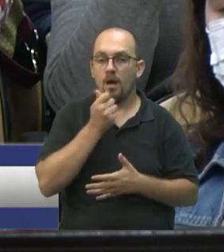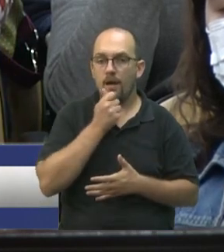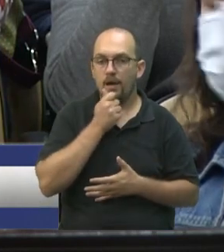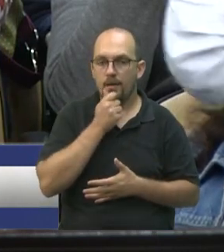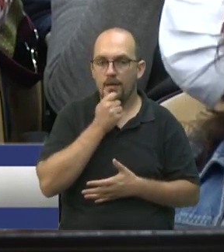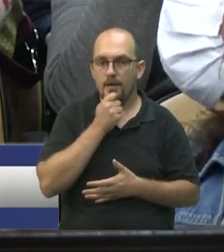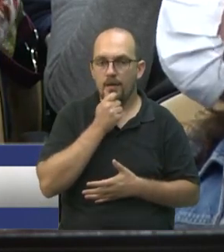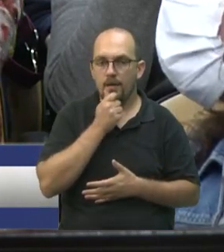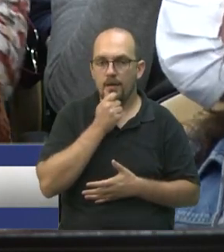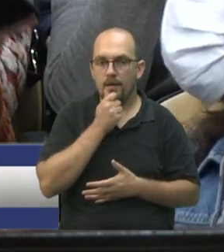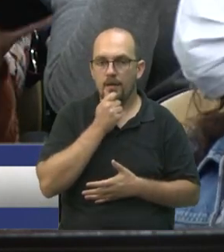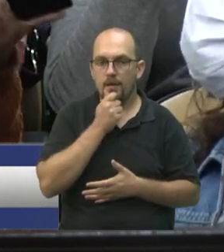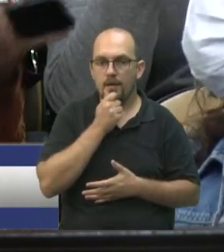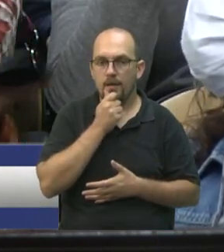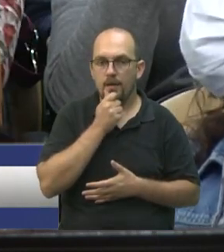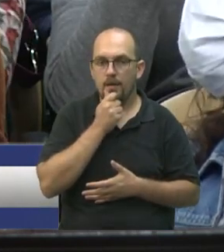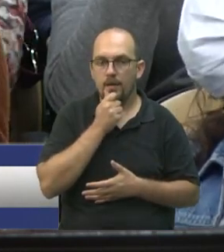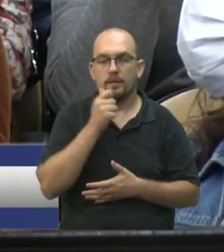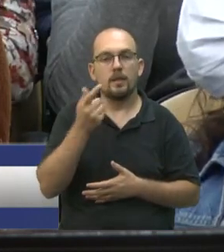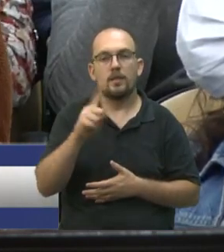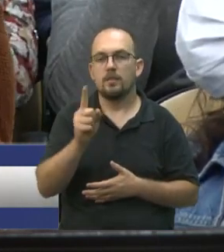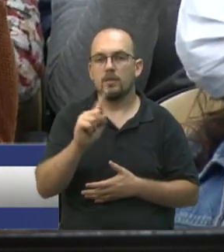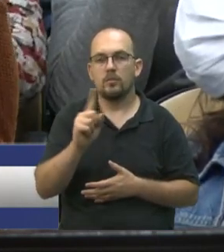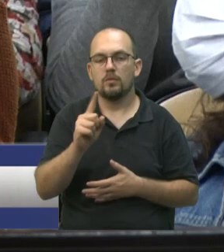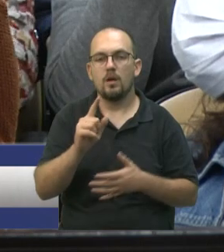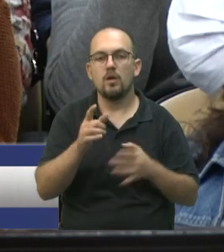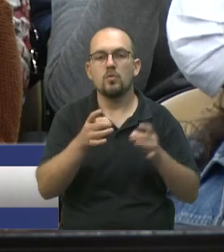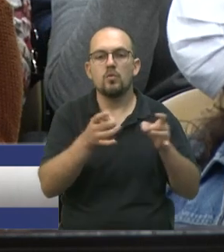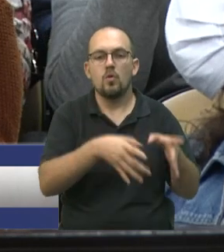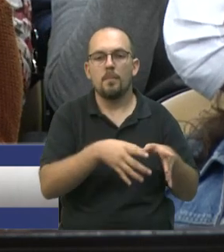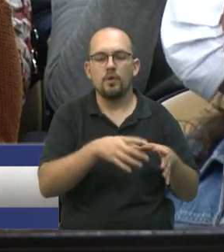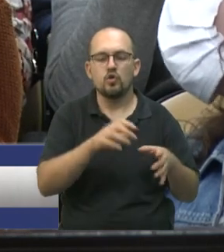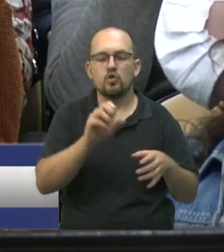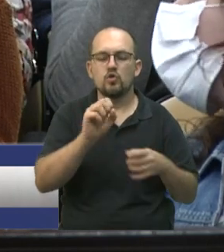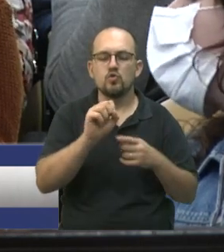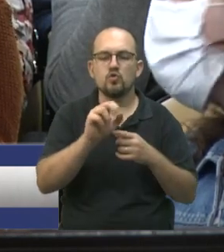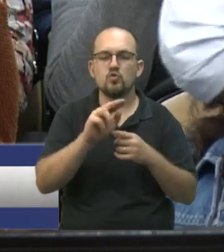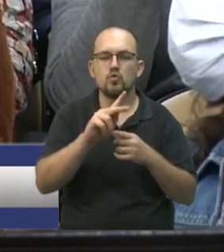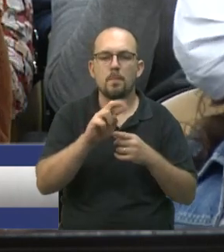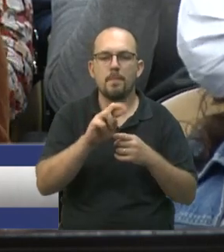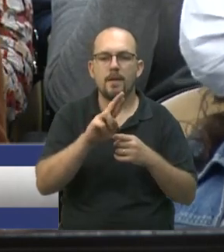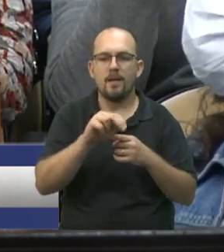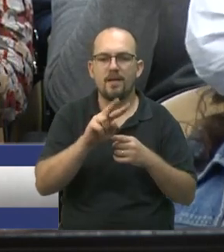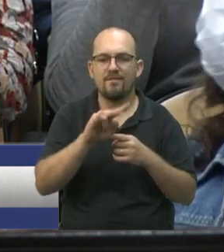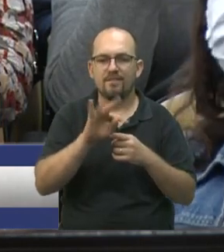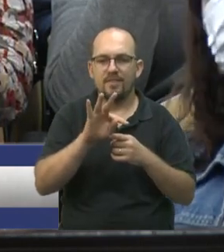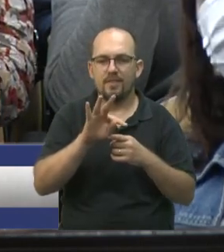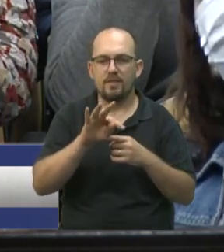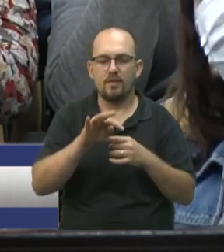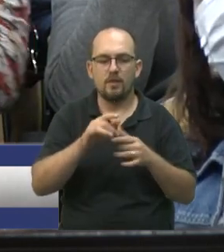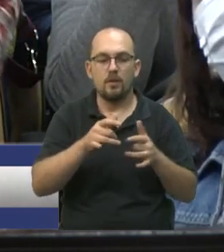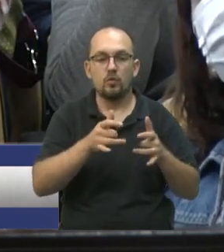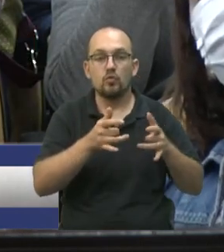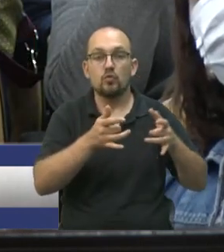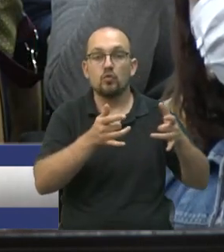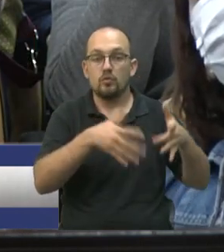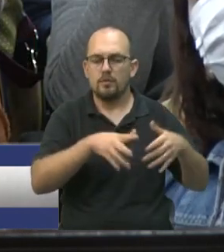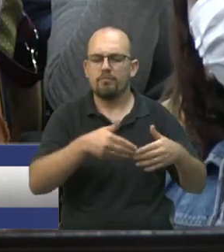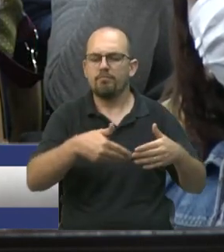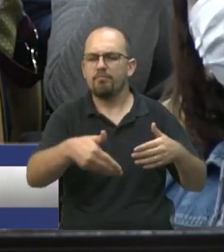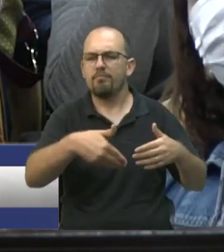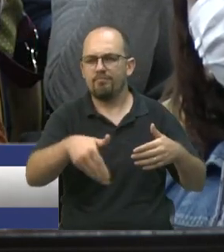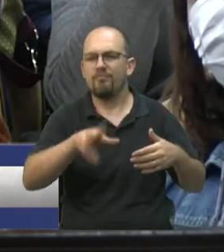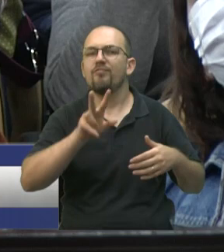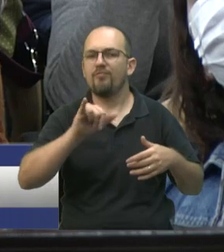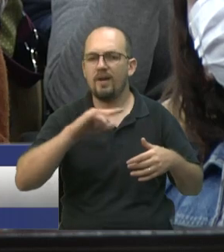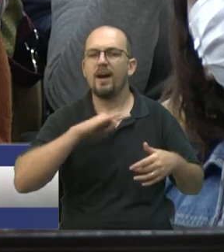está a sobra do superávit, que a gente tem indícios de que vai sobrar, que vai